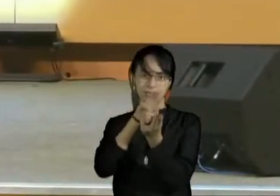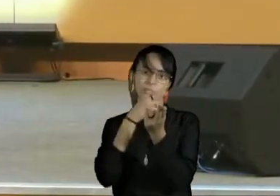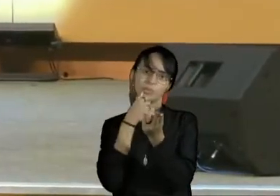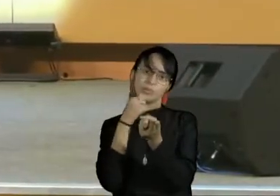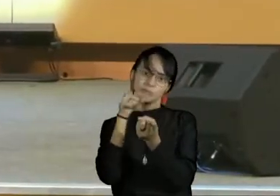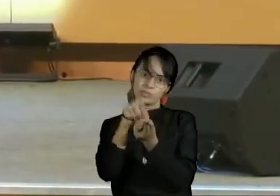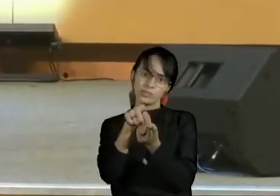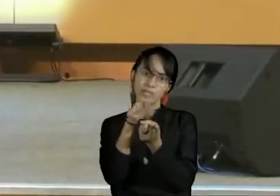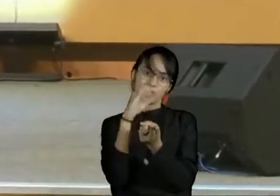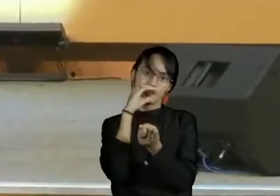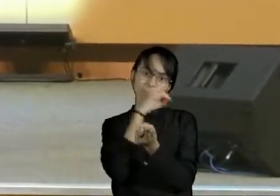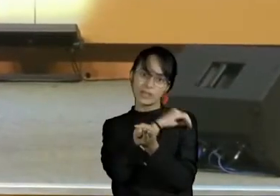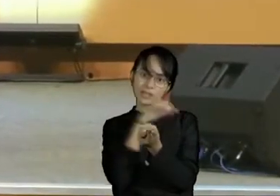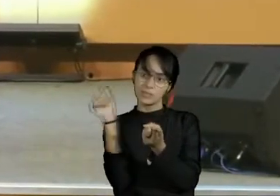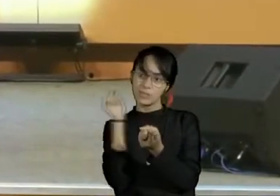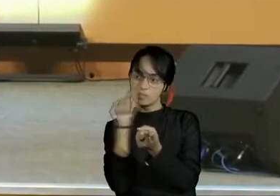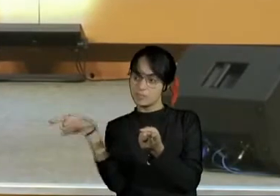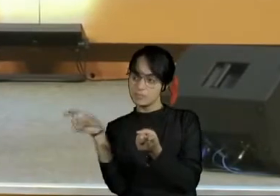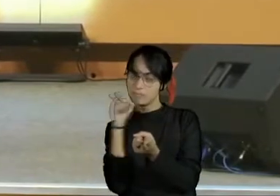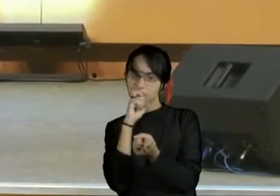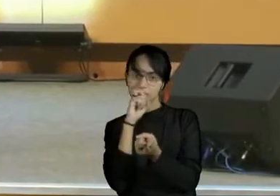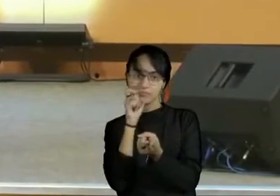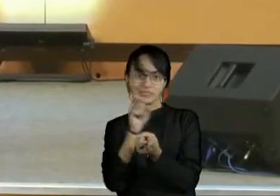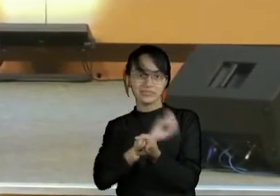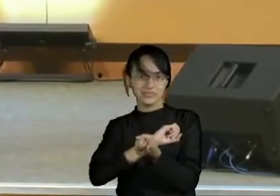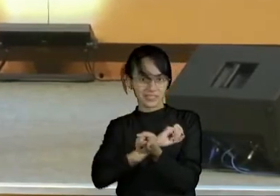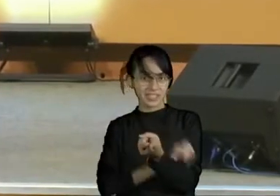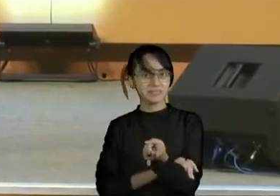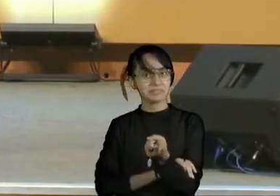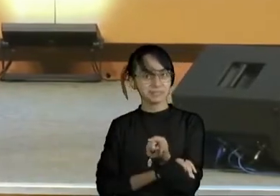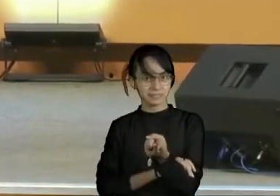morto está quente, mas ela está fria.